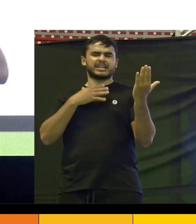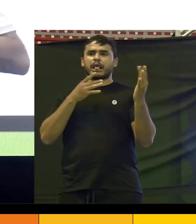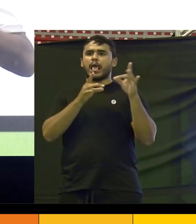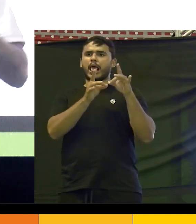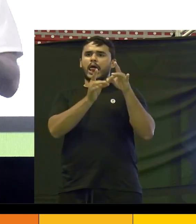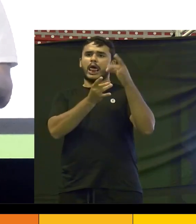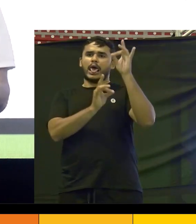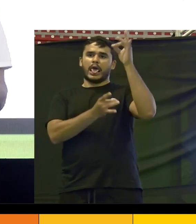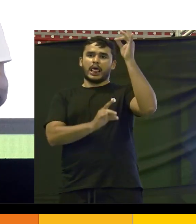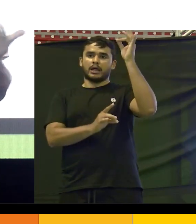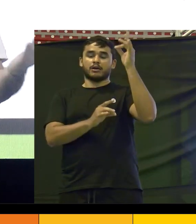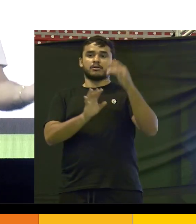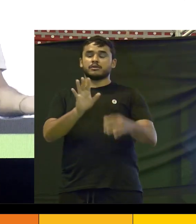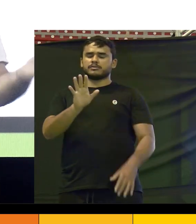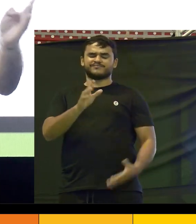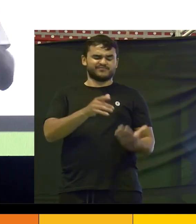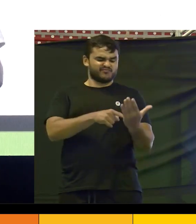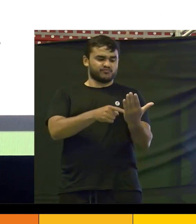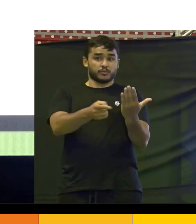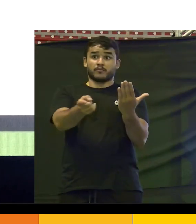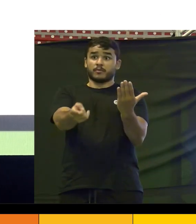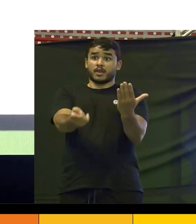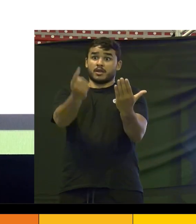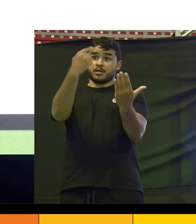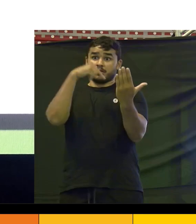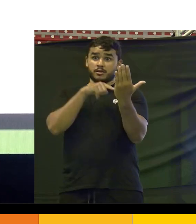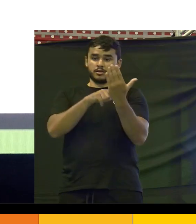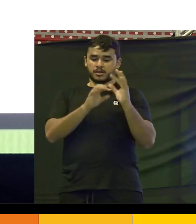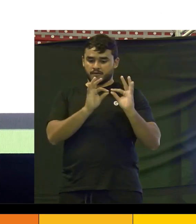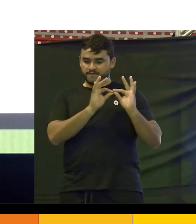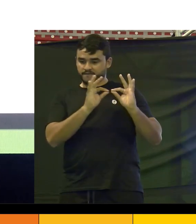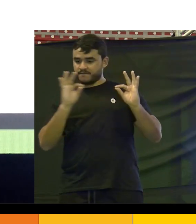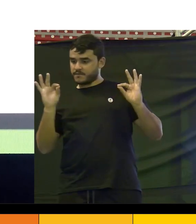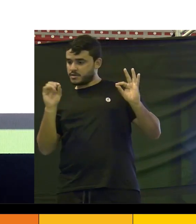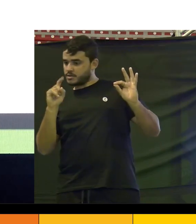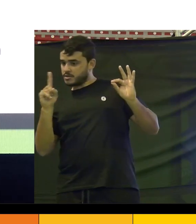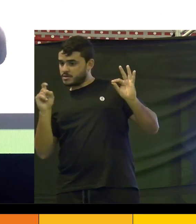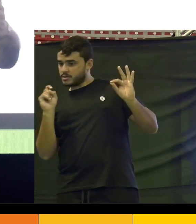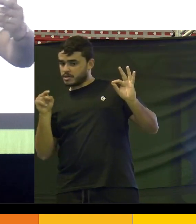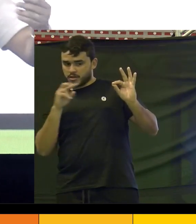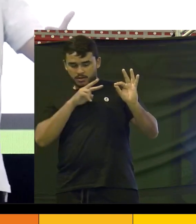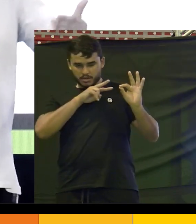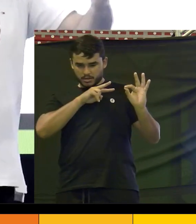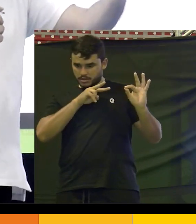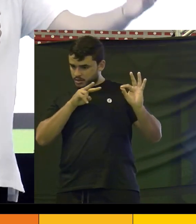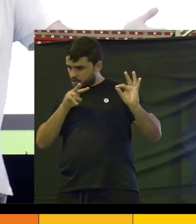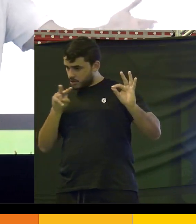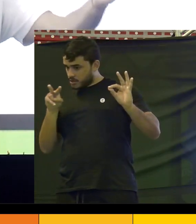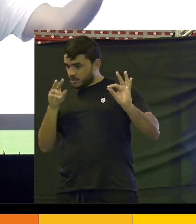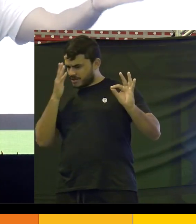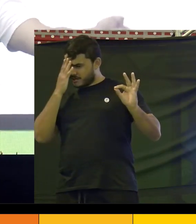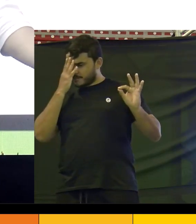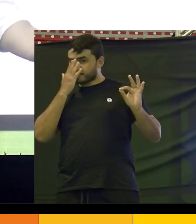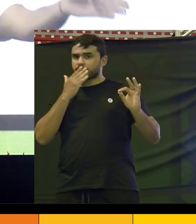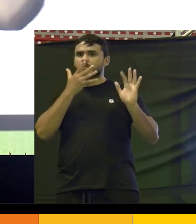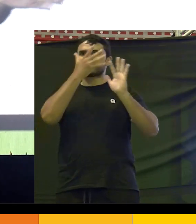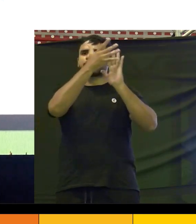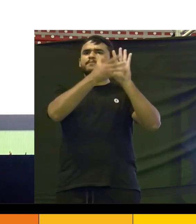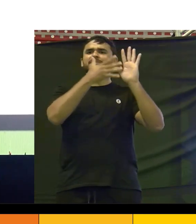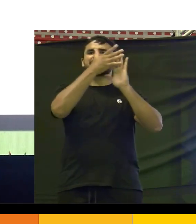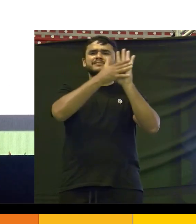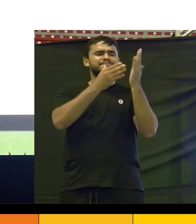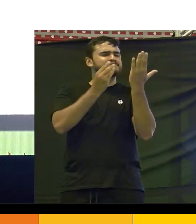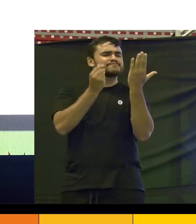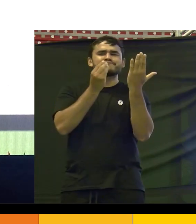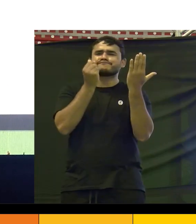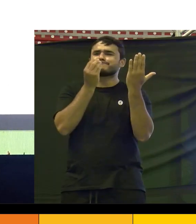não é regra, mas acontece que algumas questões você tem um texto que não serve